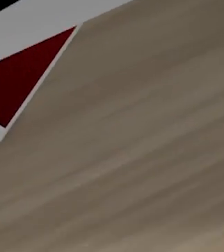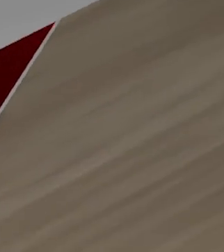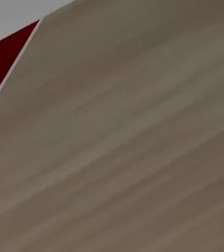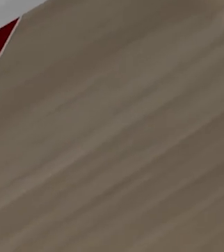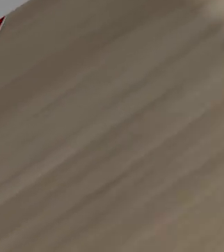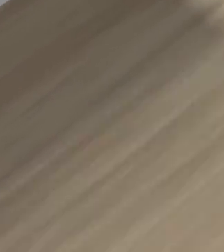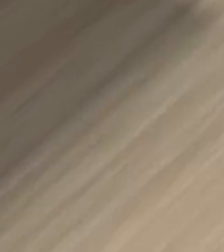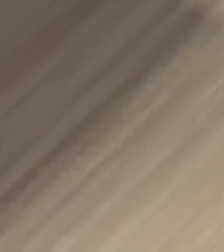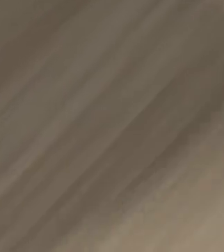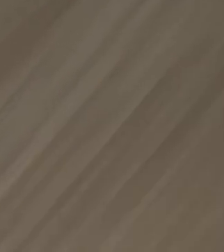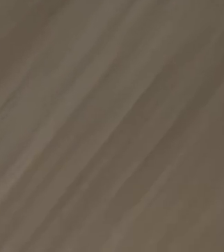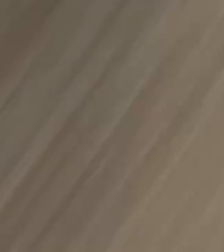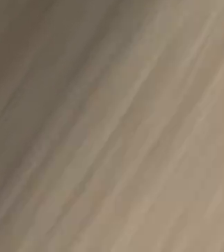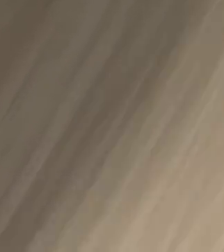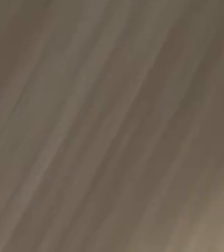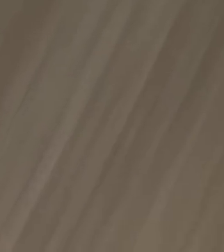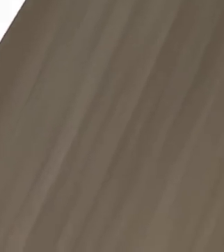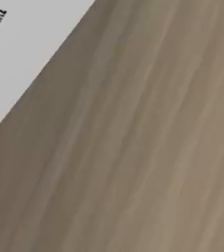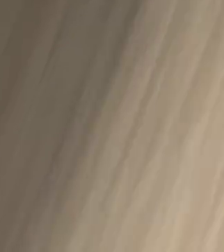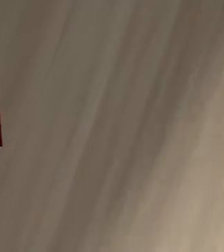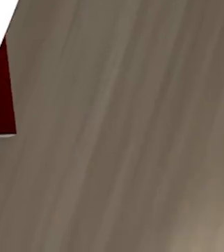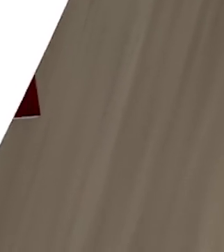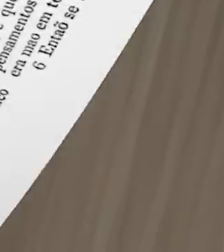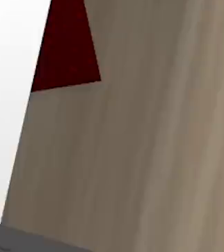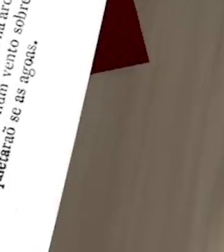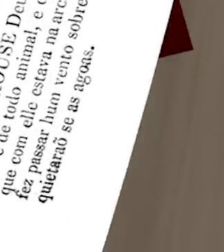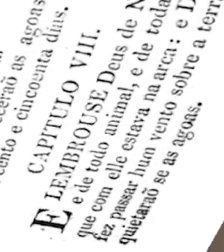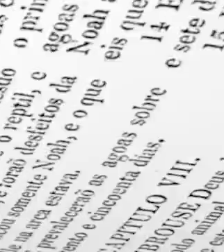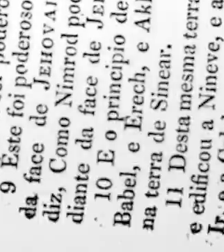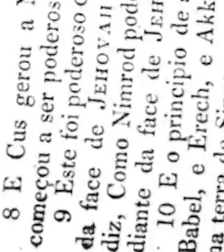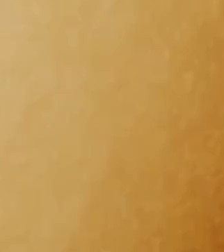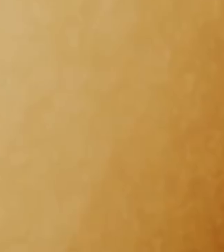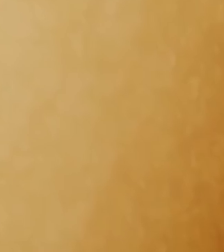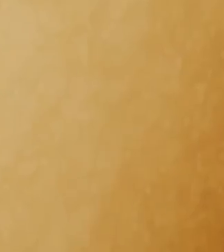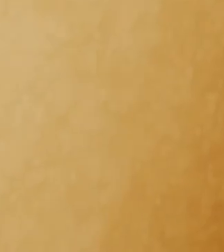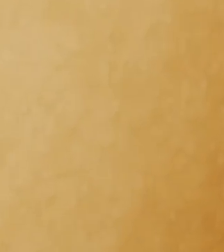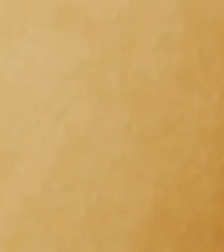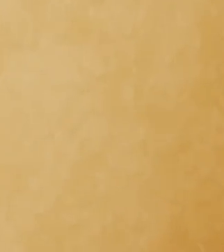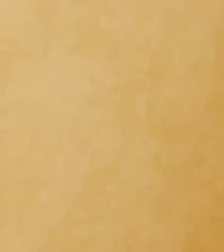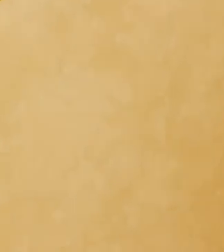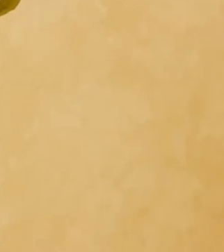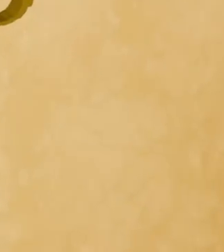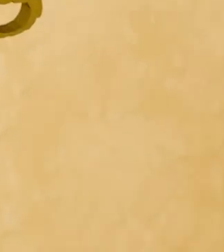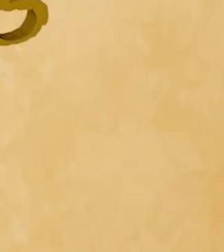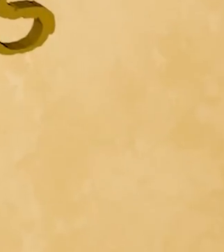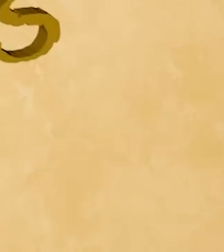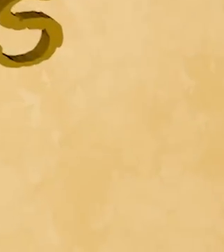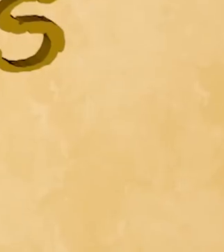Você acabou de assistir na TV Web Manaim Conversas Bíblicas.